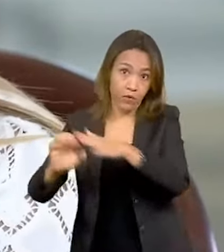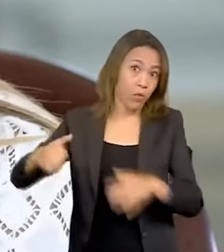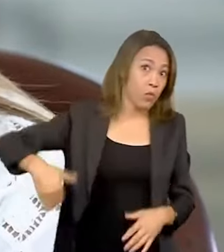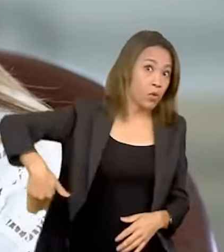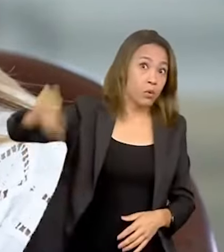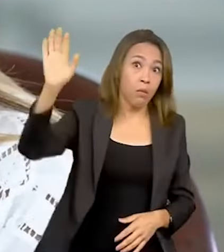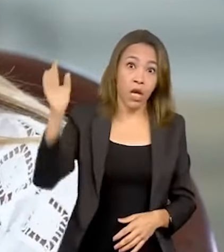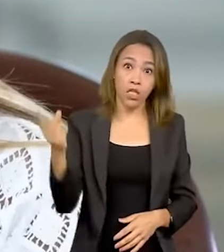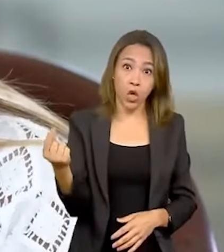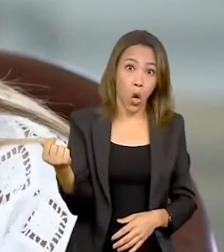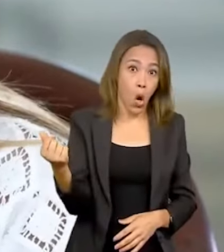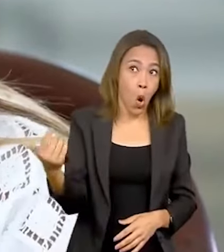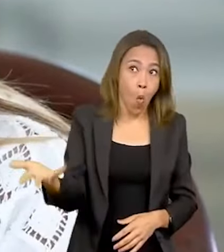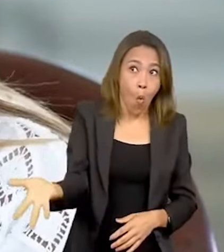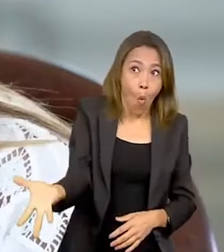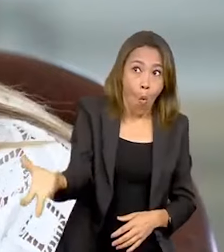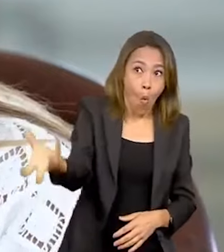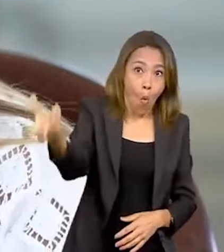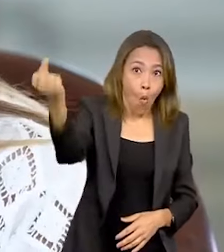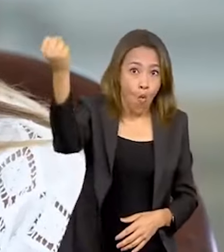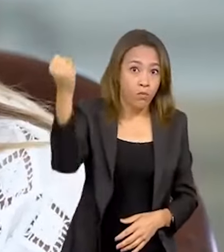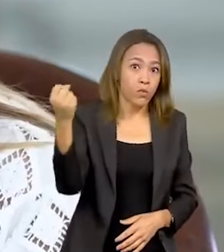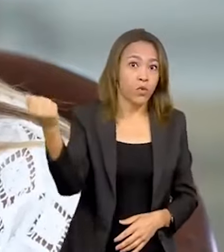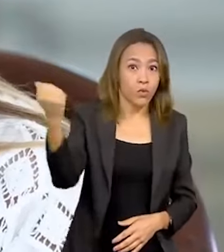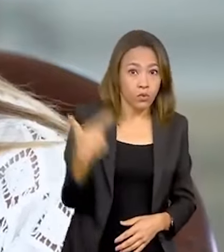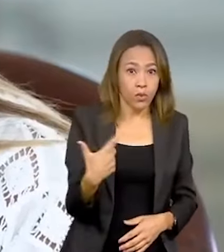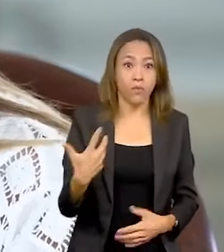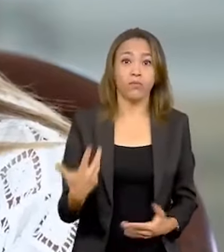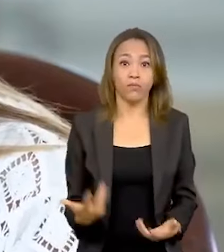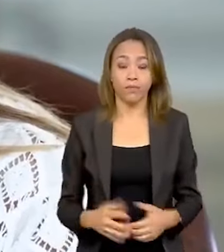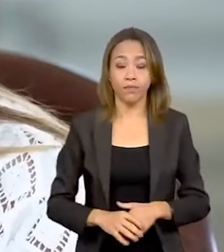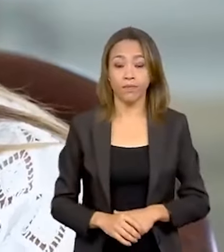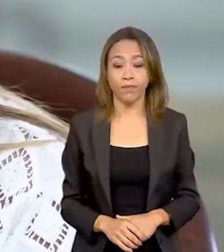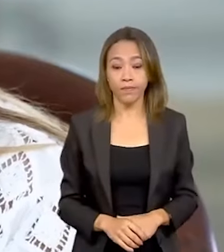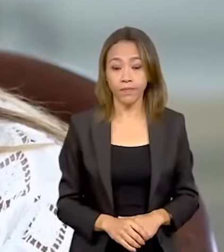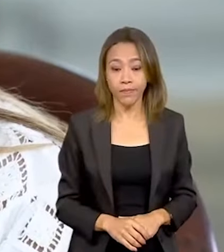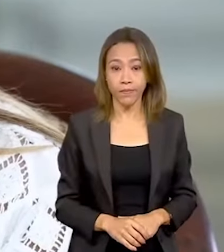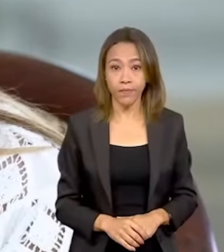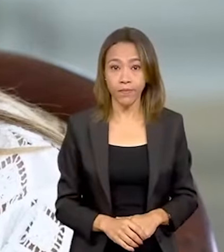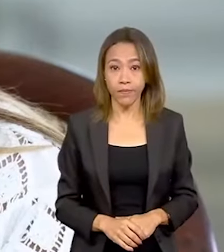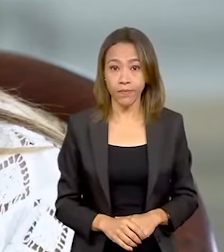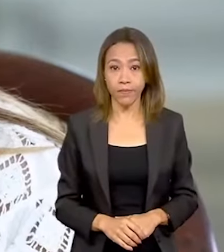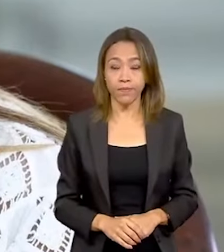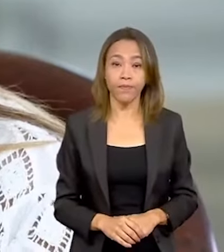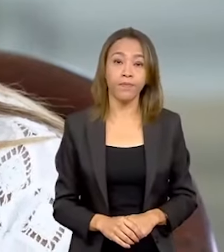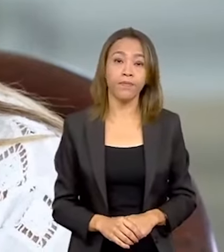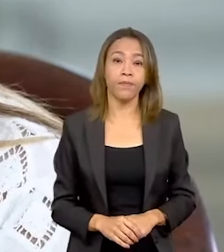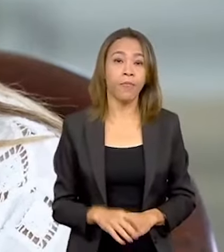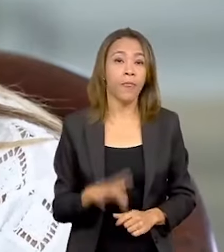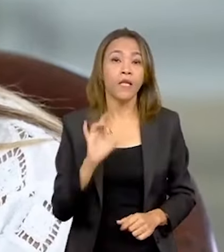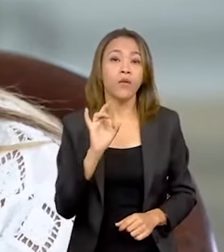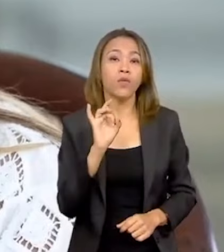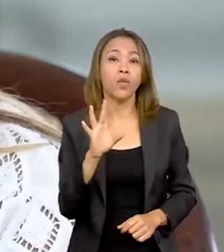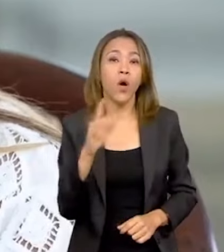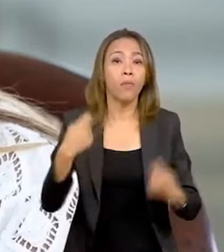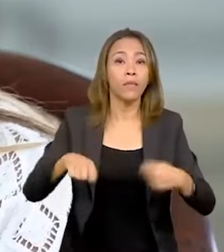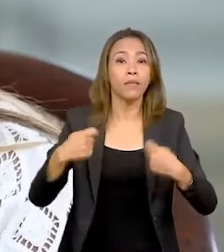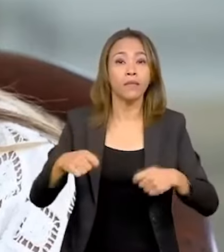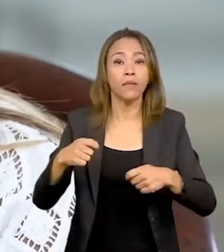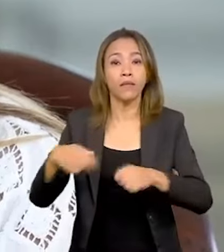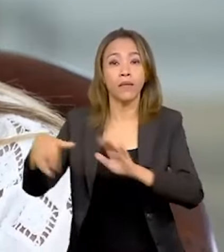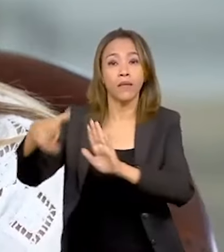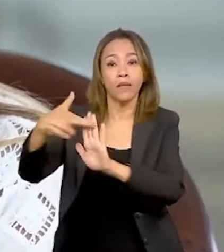é essa que é a questão a gente precisa gente pr pra é não só a regularização das ledes mas a gente precisa